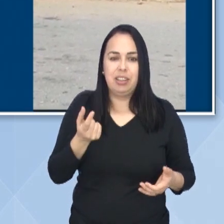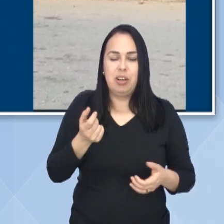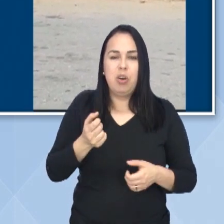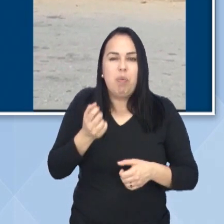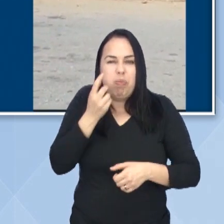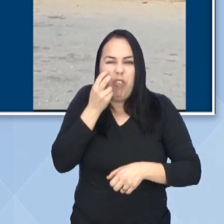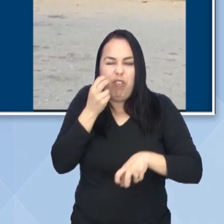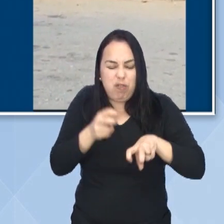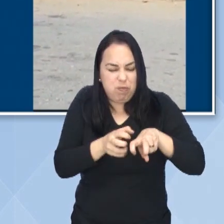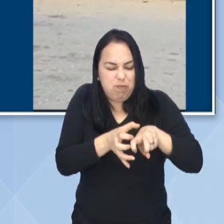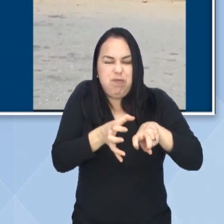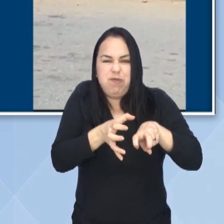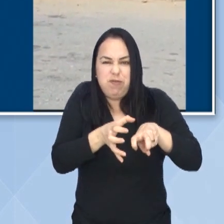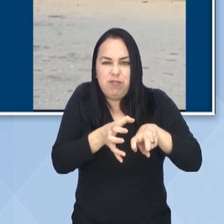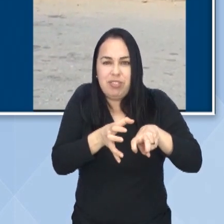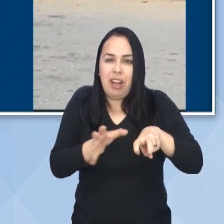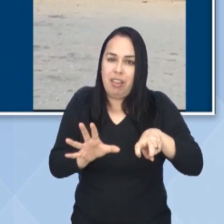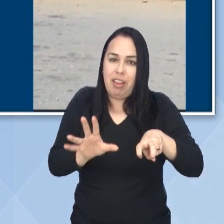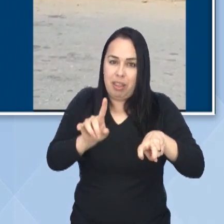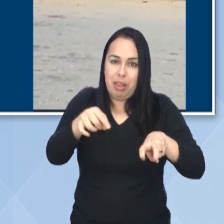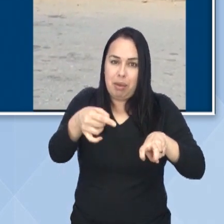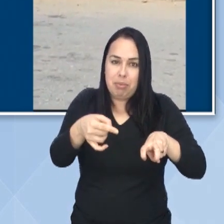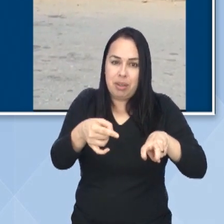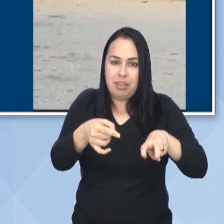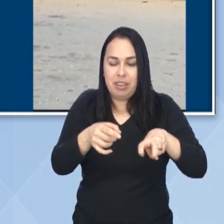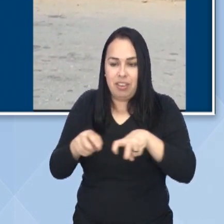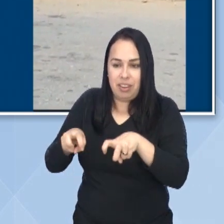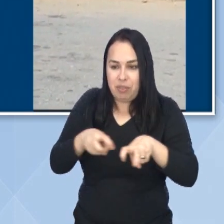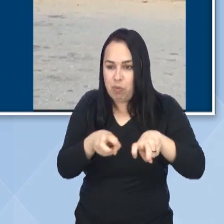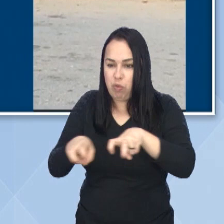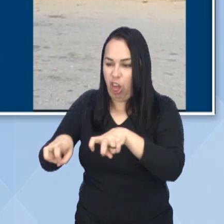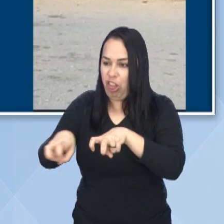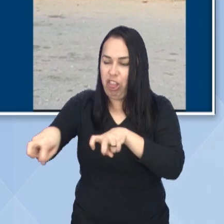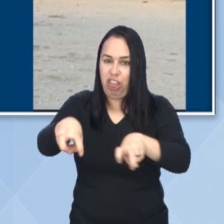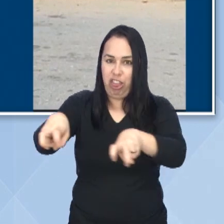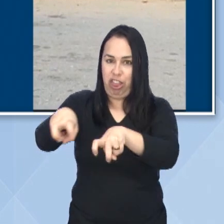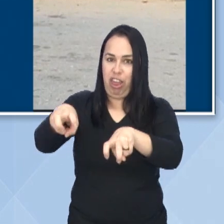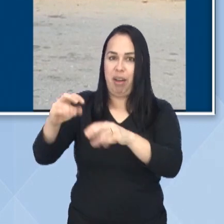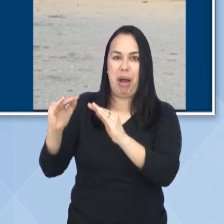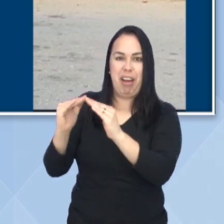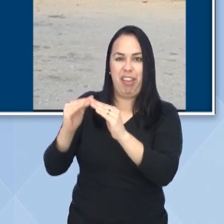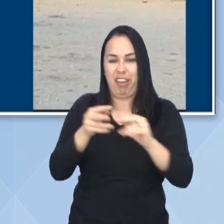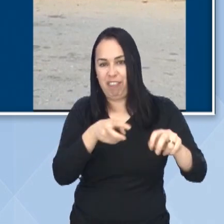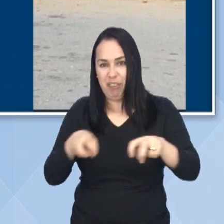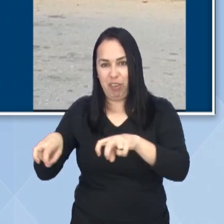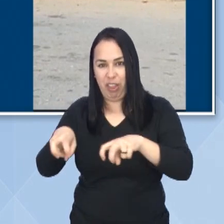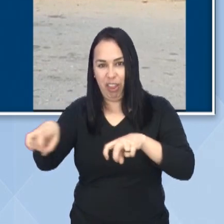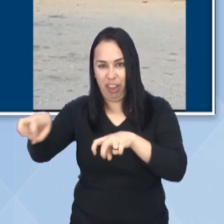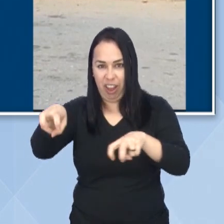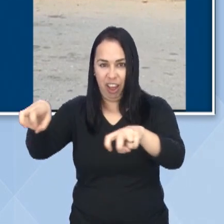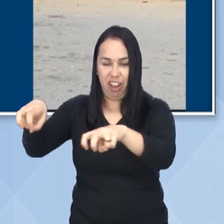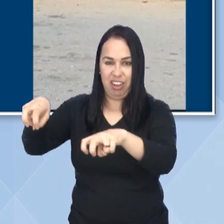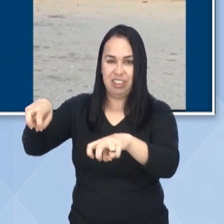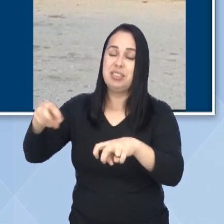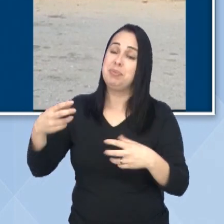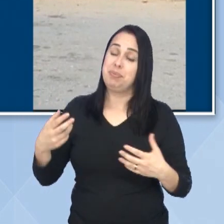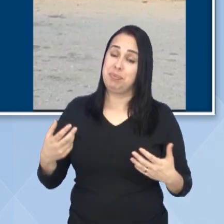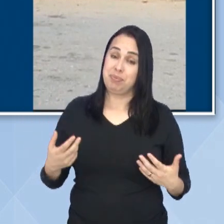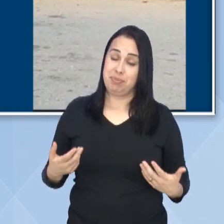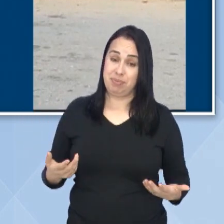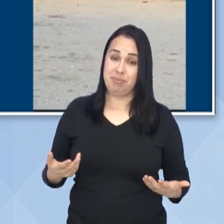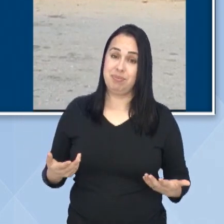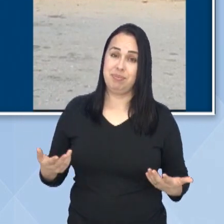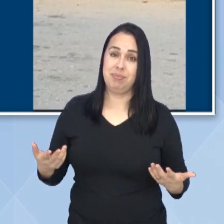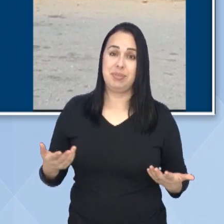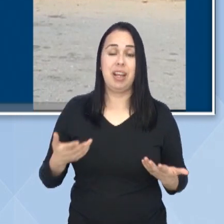gordinho. Depois eles vão descansar nas residências, né? Que faz bem para a saúde fazer a cesta dentro das casas lá, né? É